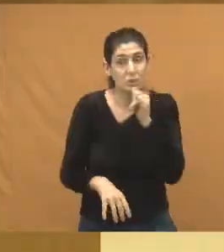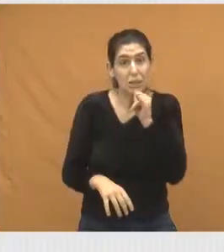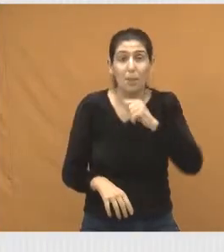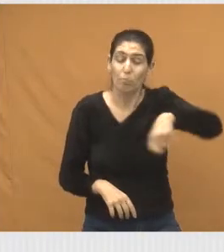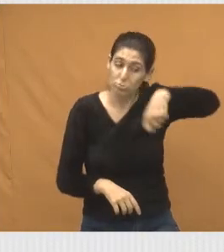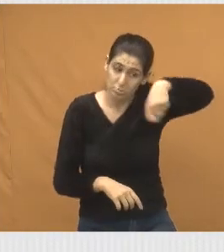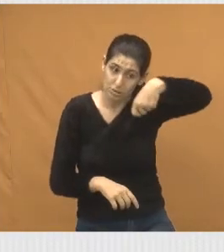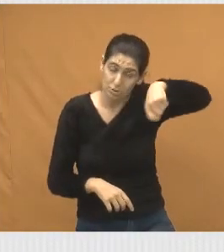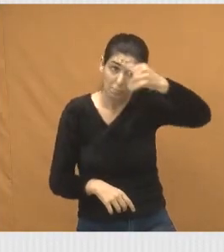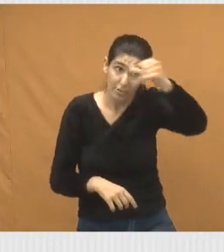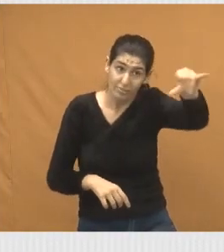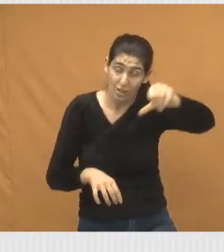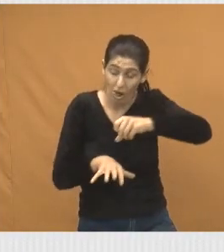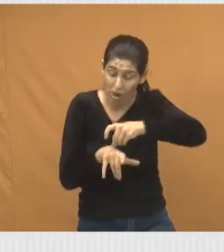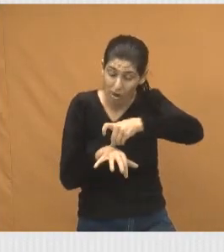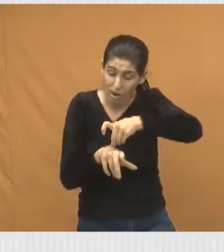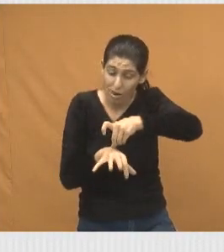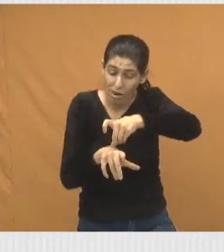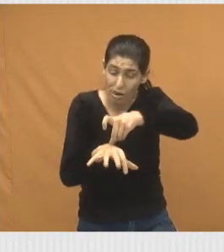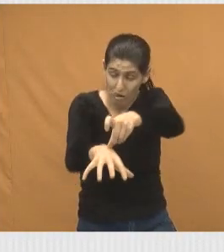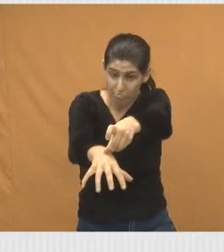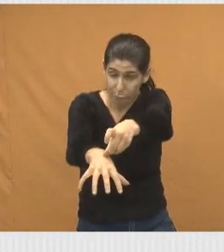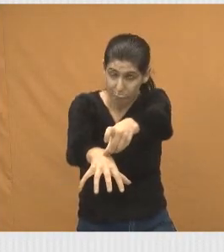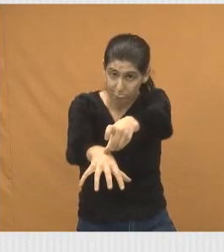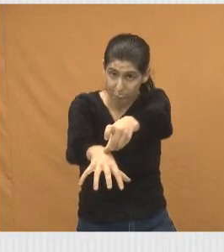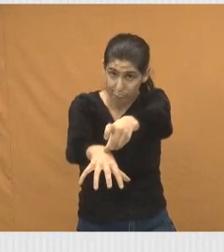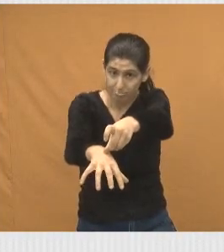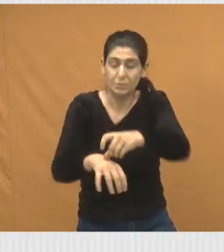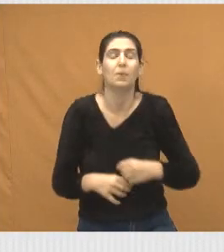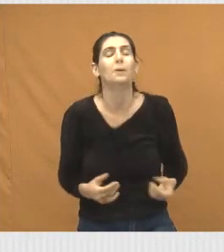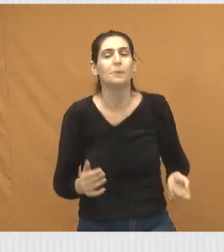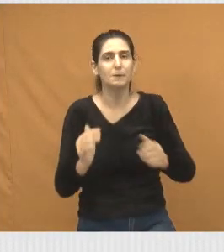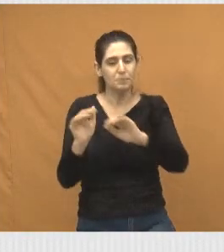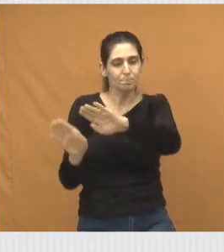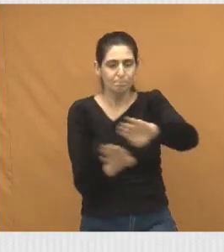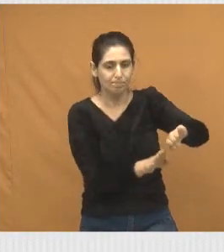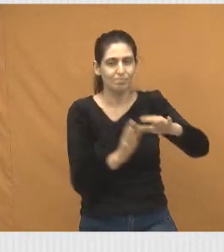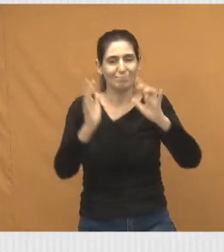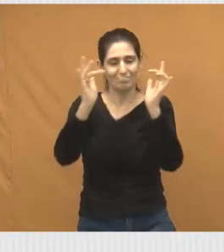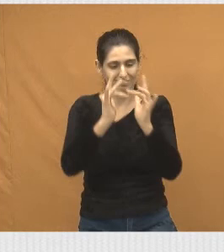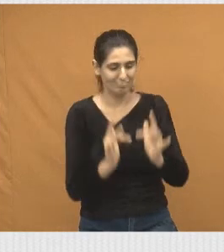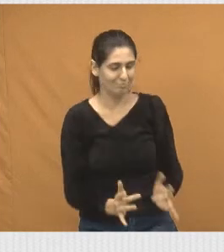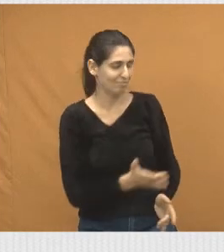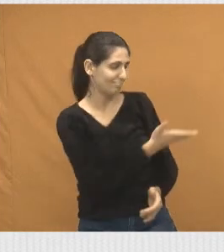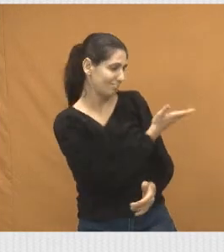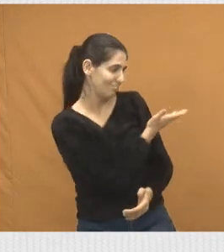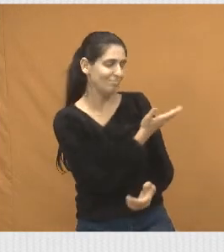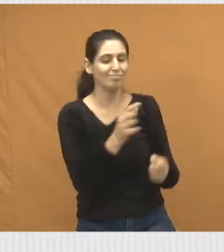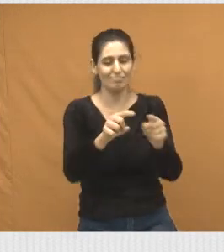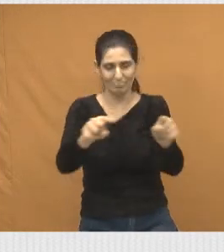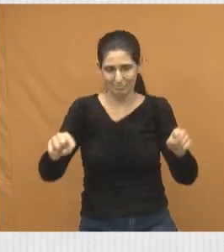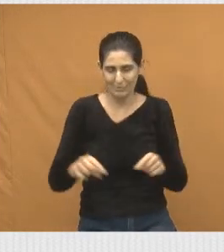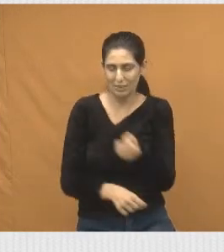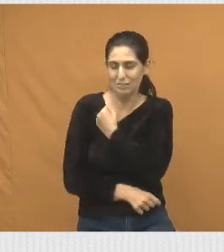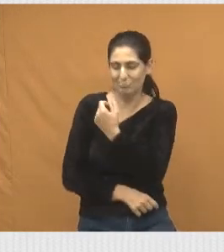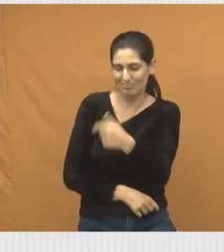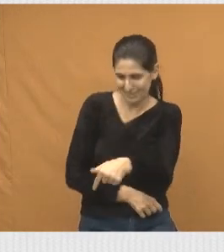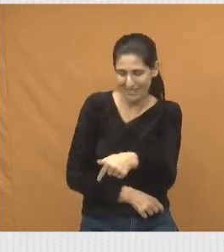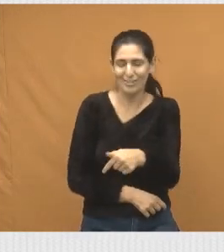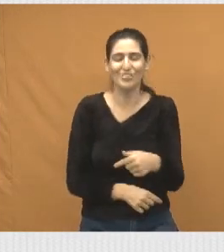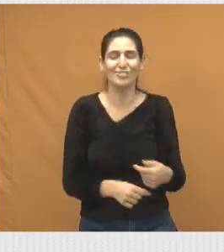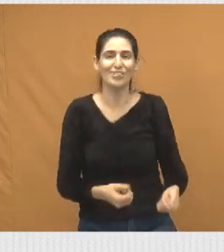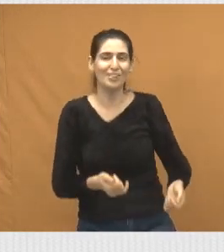favor. Ali está os contatos, vereador Juarez Araújo, à disposição de vocês, no gabinete 7. Está ali o telefone,